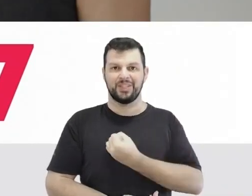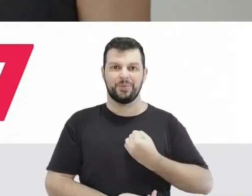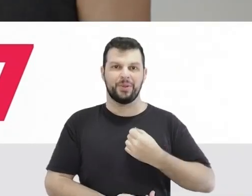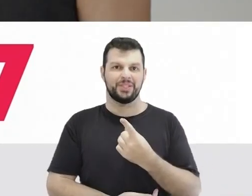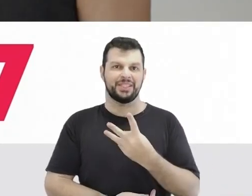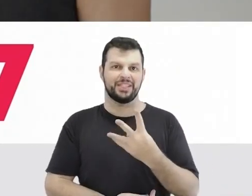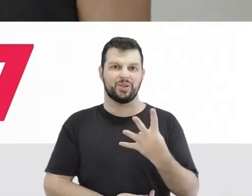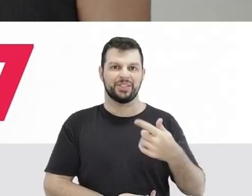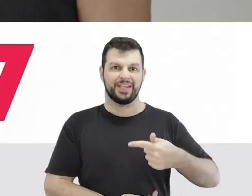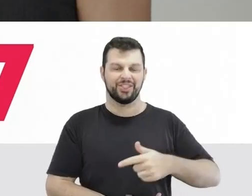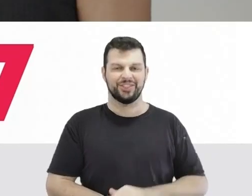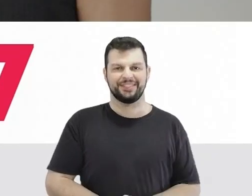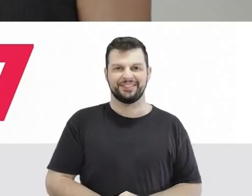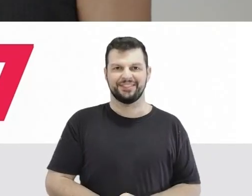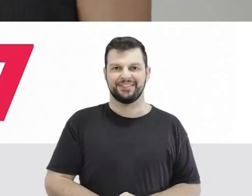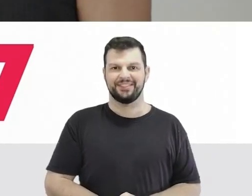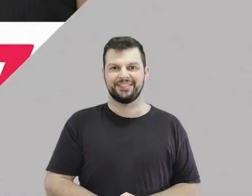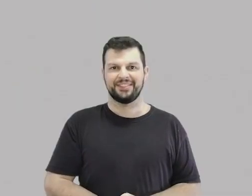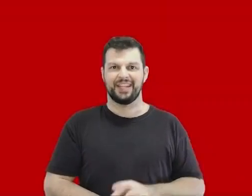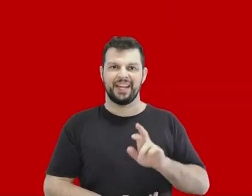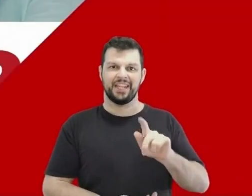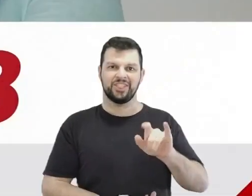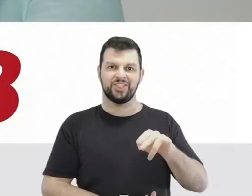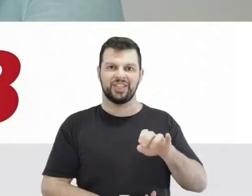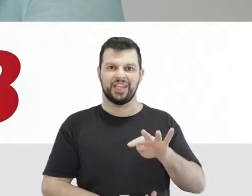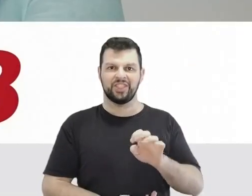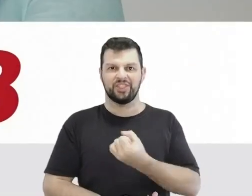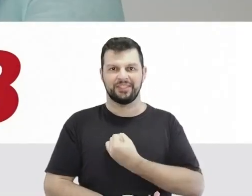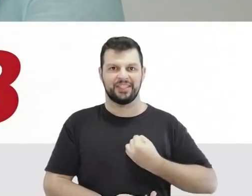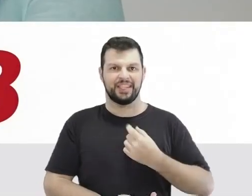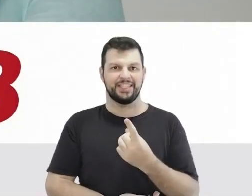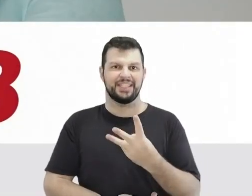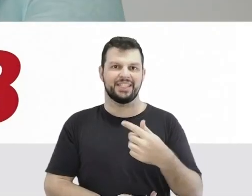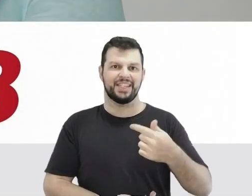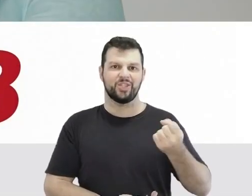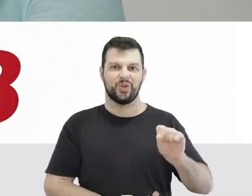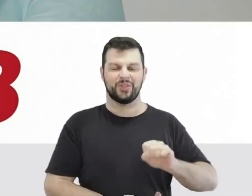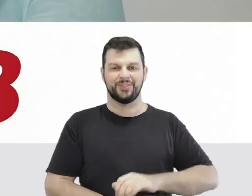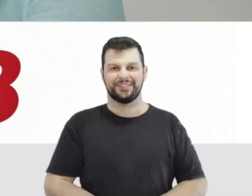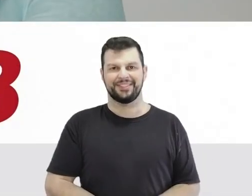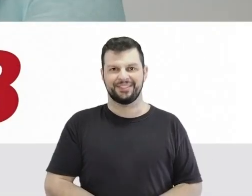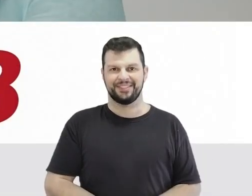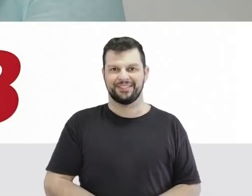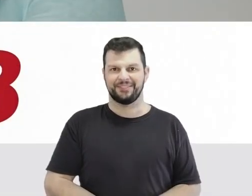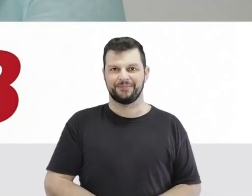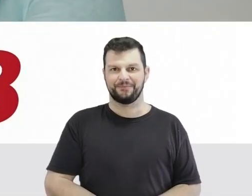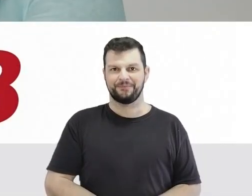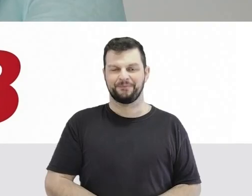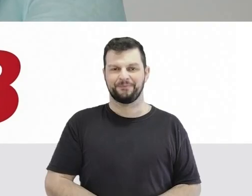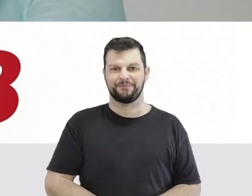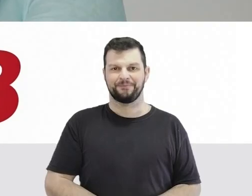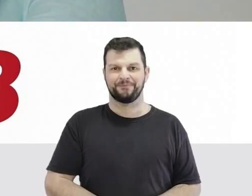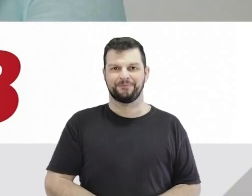Cristiane Conceição, 1347. Reginete Bispo, 1378.